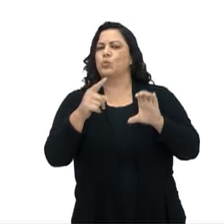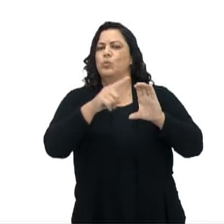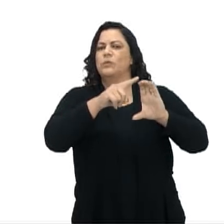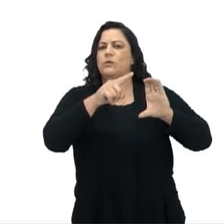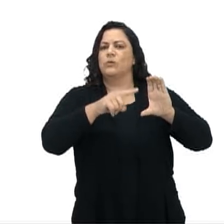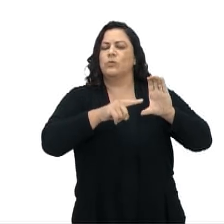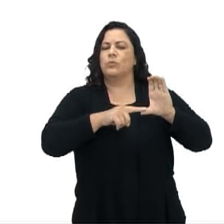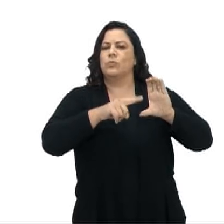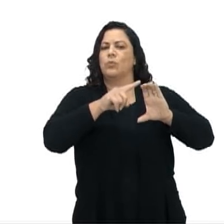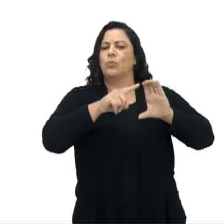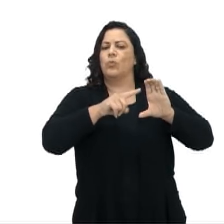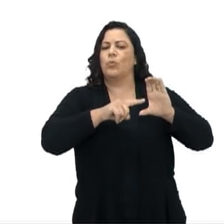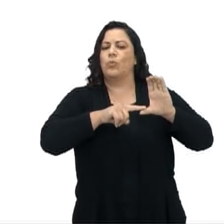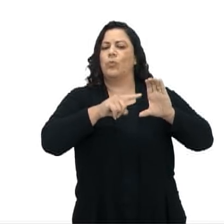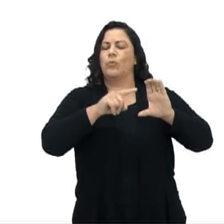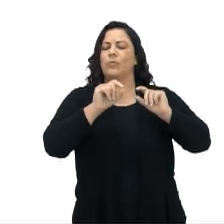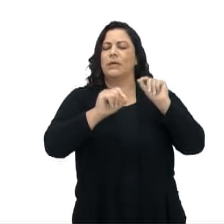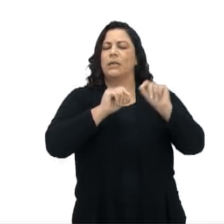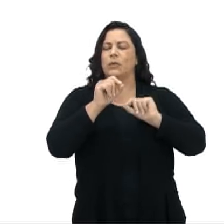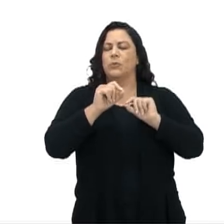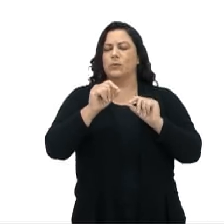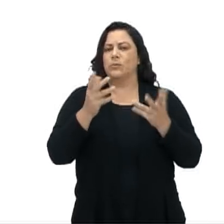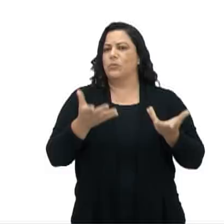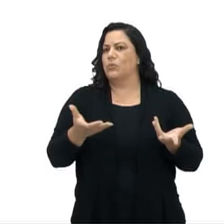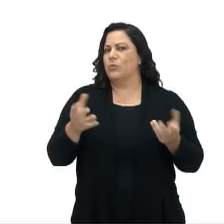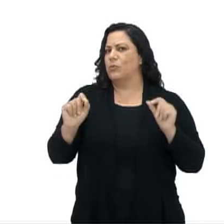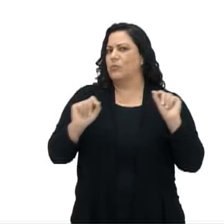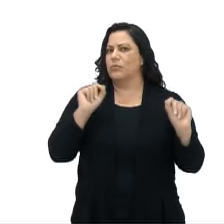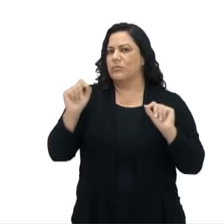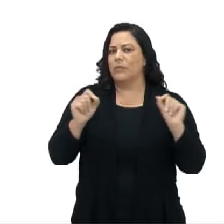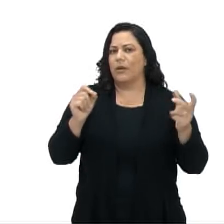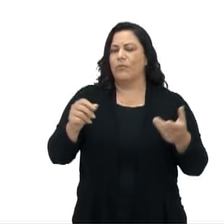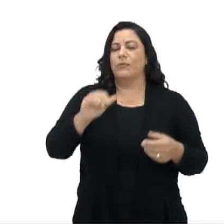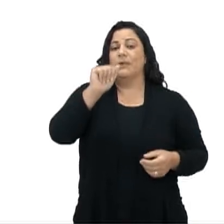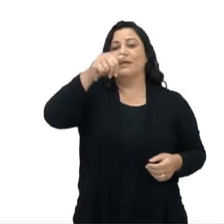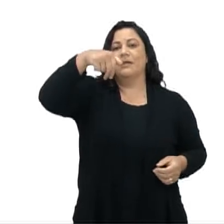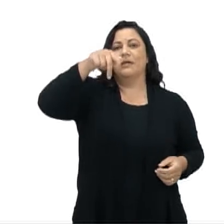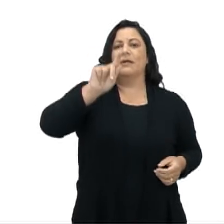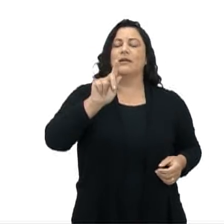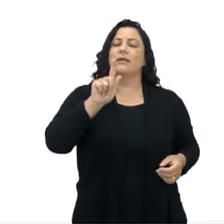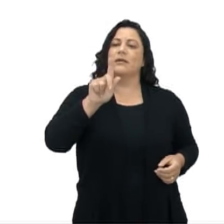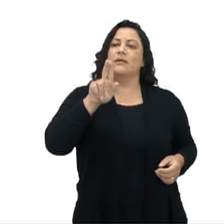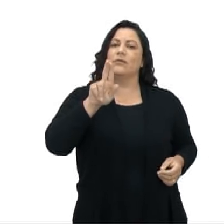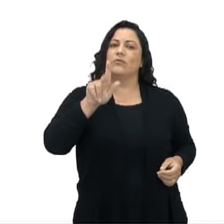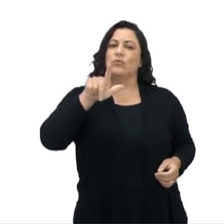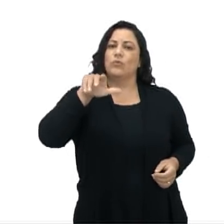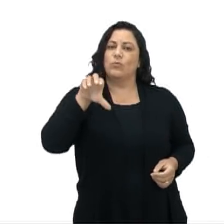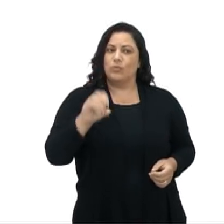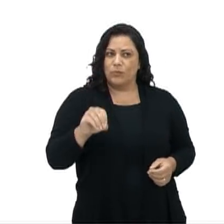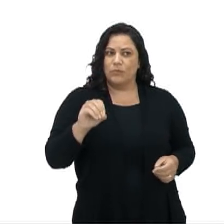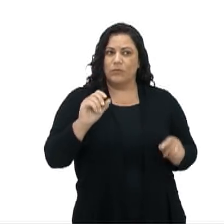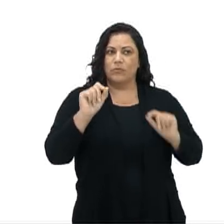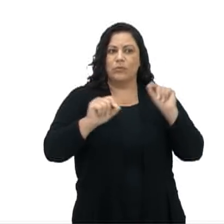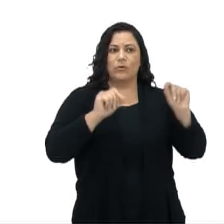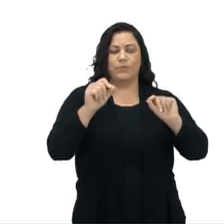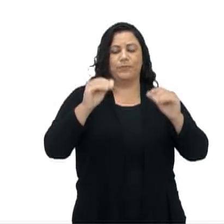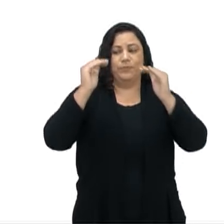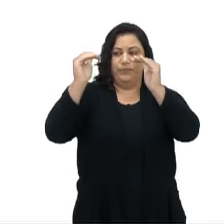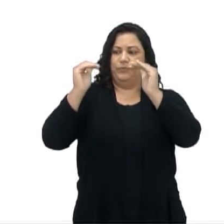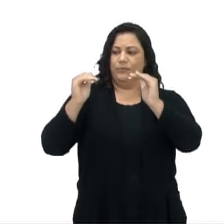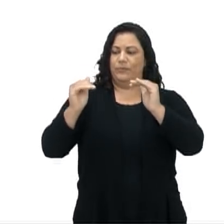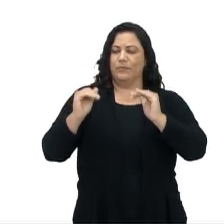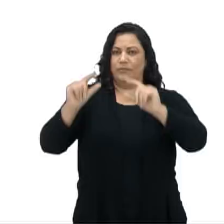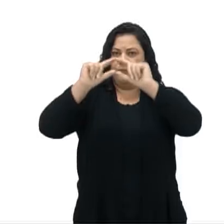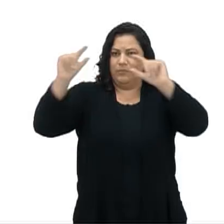aqui. 25% eu fiz 0,25 vezes 360, 30% vai ser a mesma coisa e 45% vai ser a